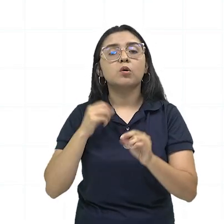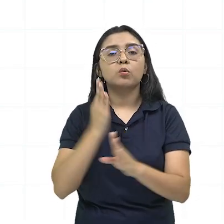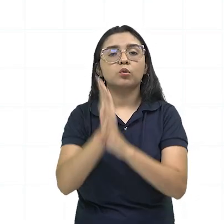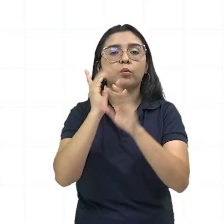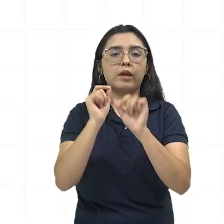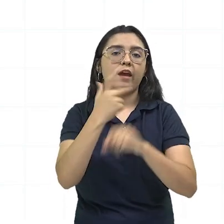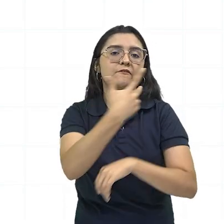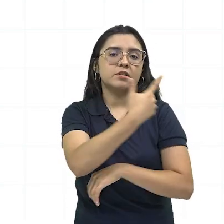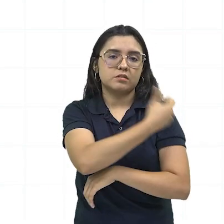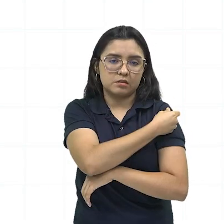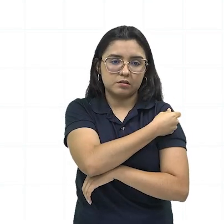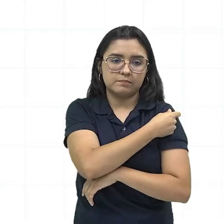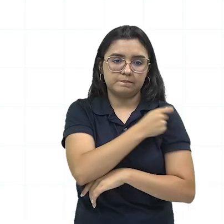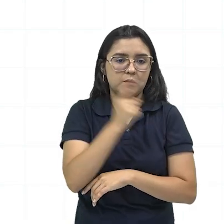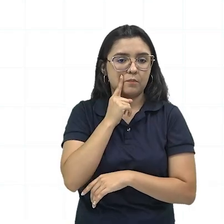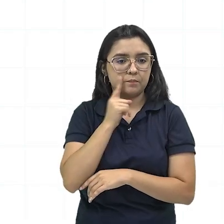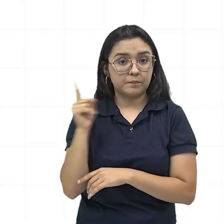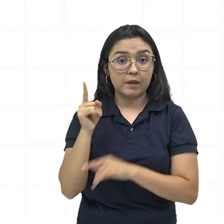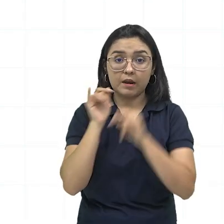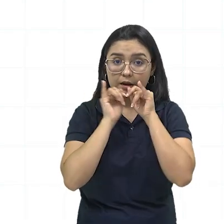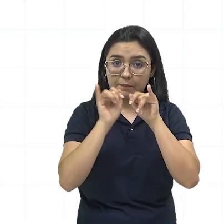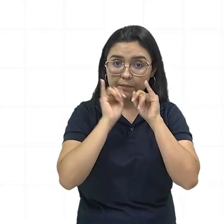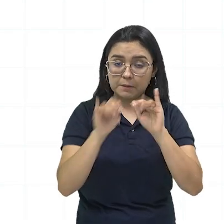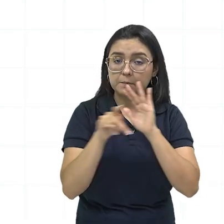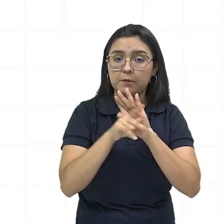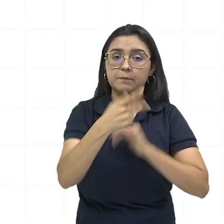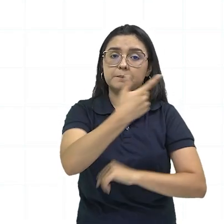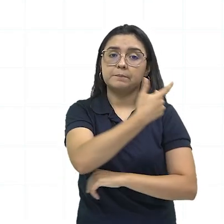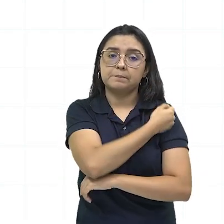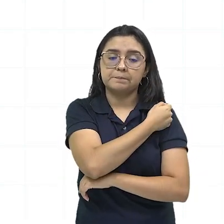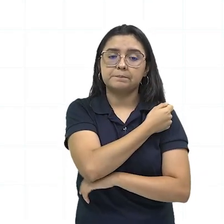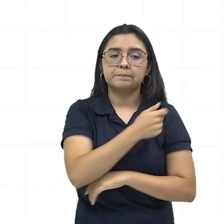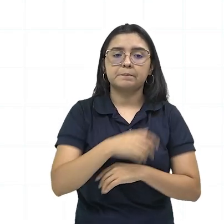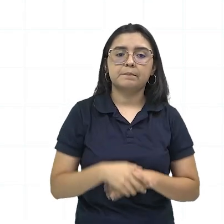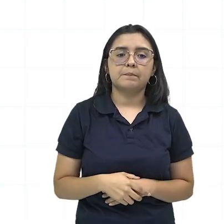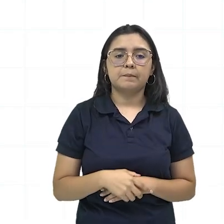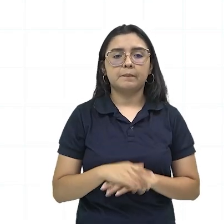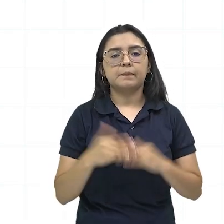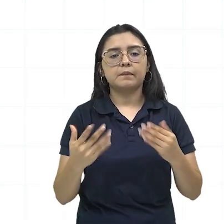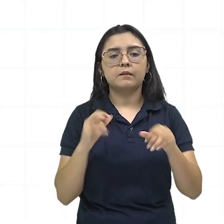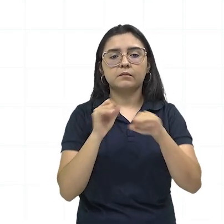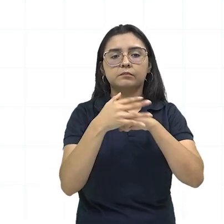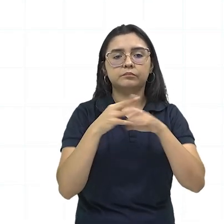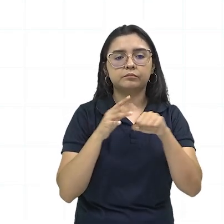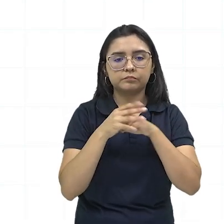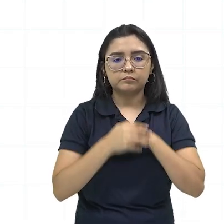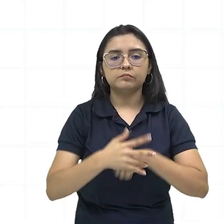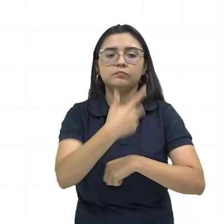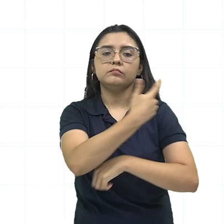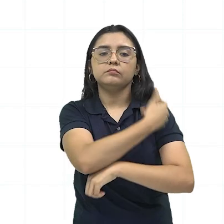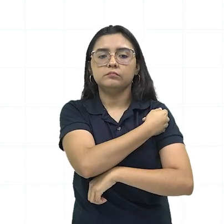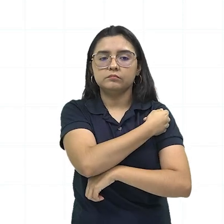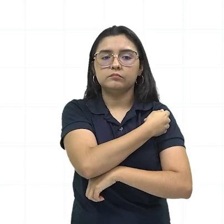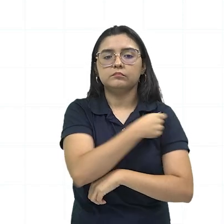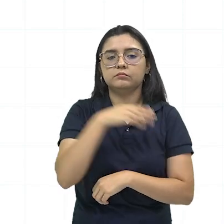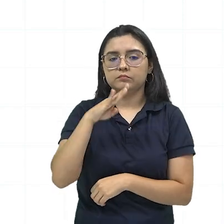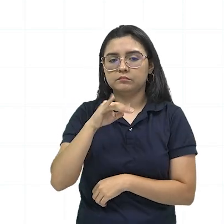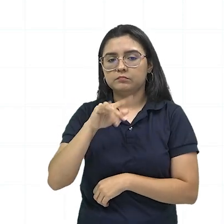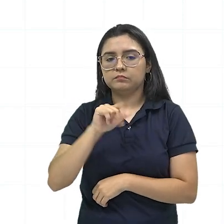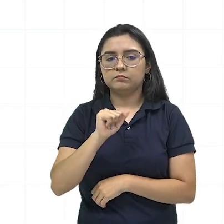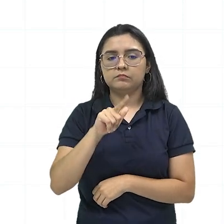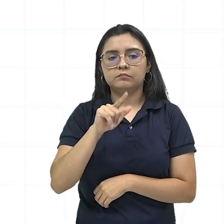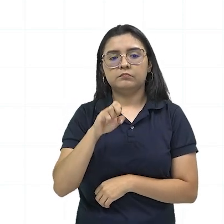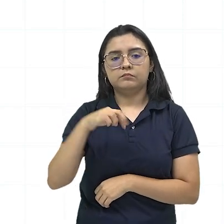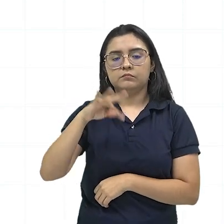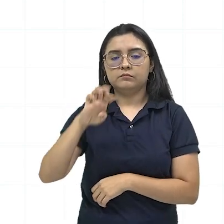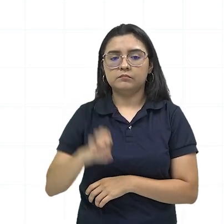vacina. Então, olha só a campanha da vacina. Covid-19. Reforço da vacina bivalente